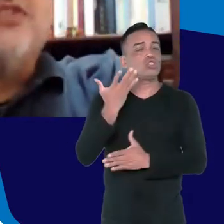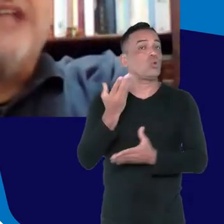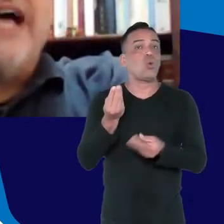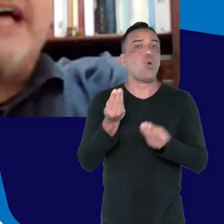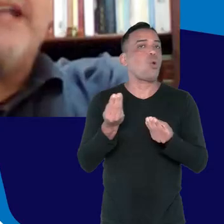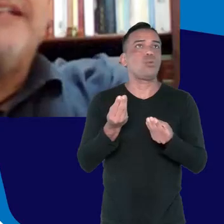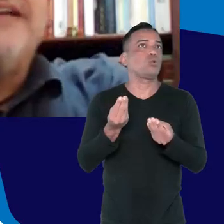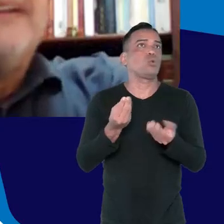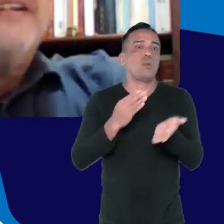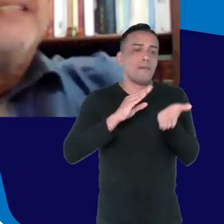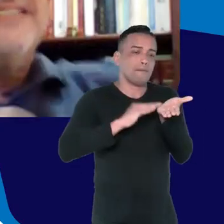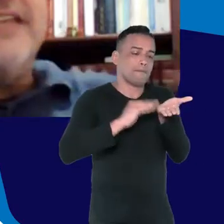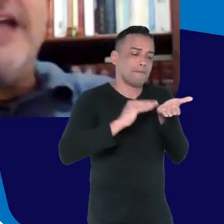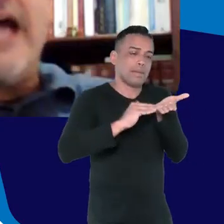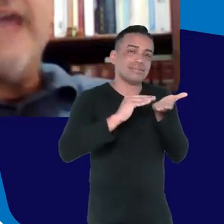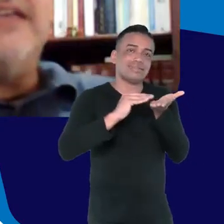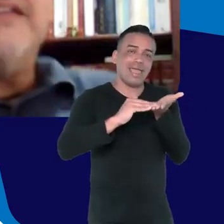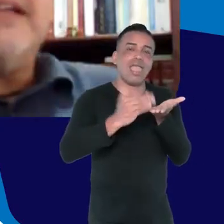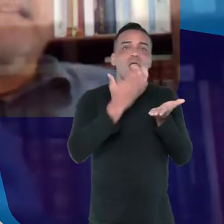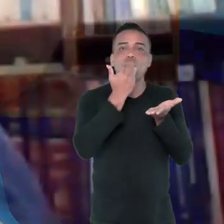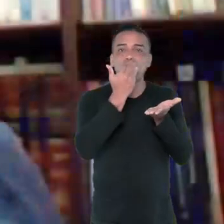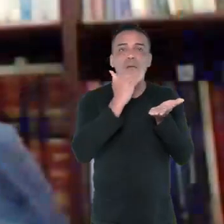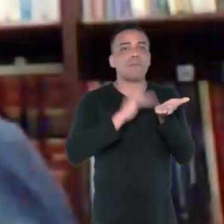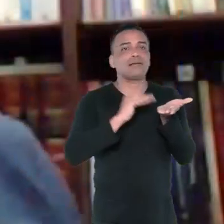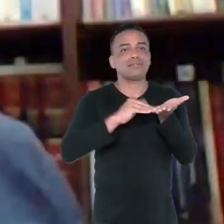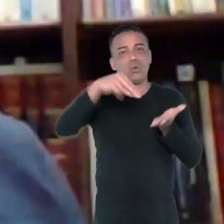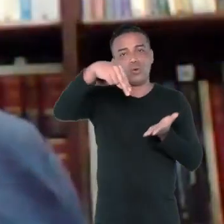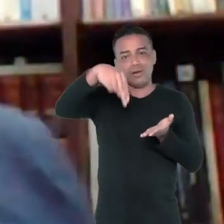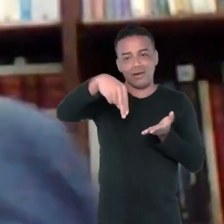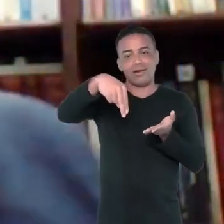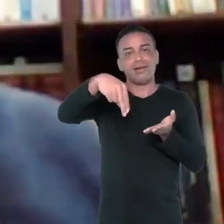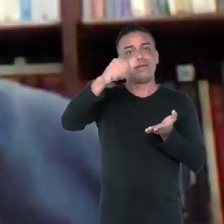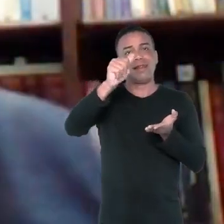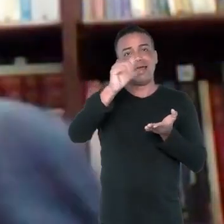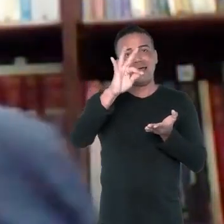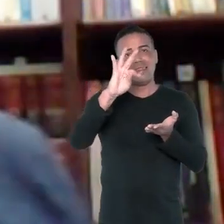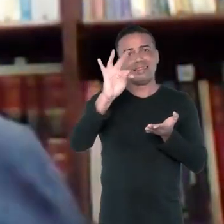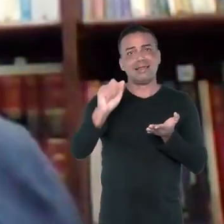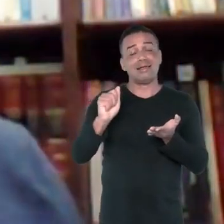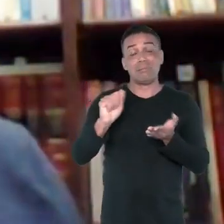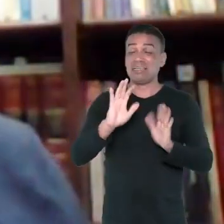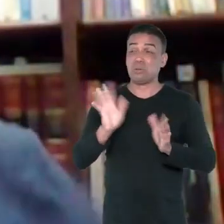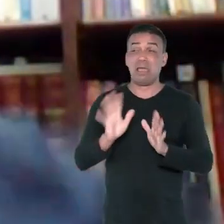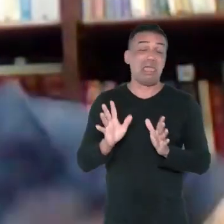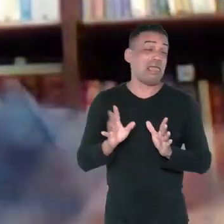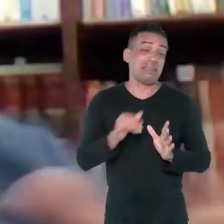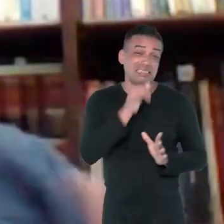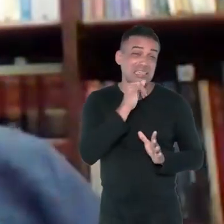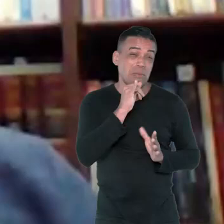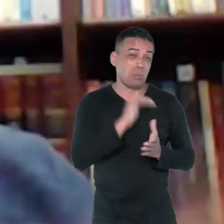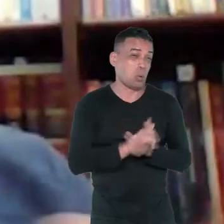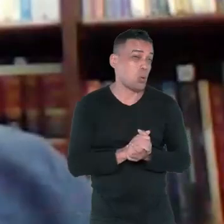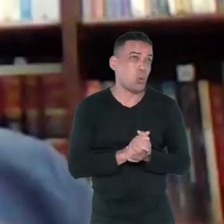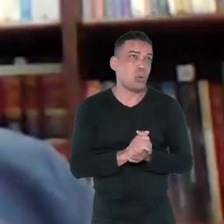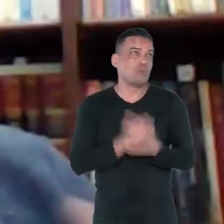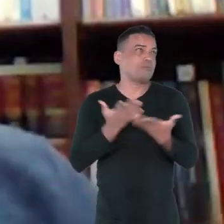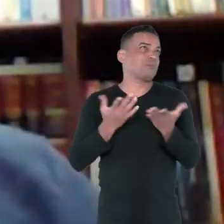pastel de nata, né? Sem cair naquela coisa meio brega, vamos dizer